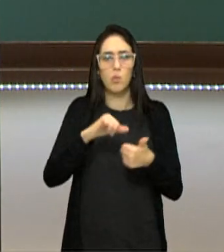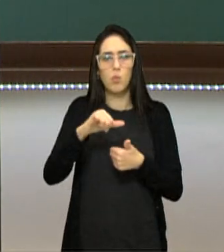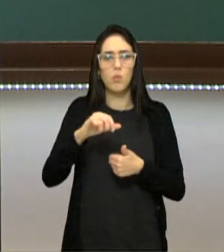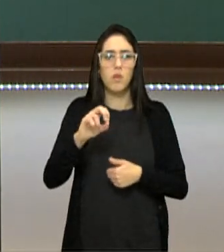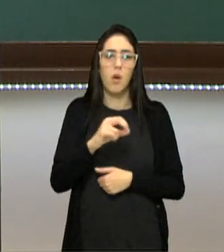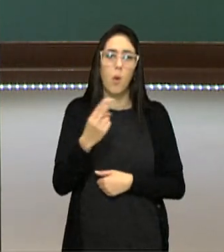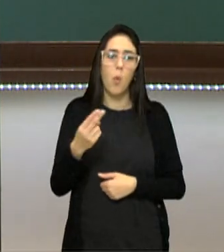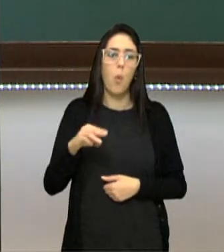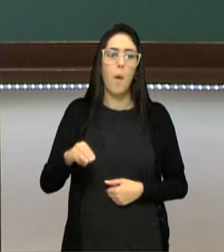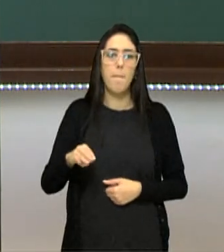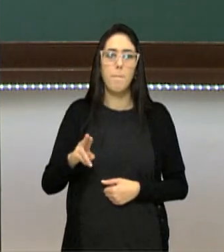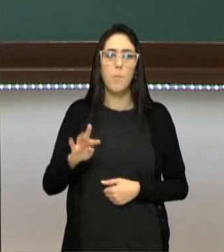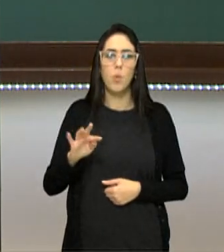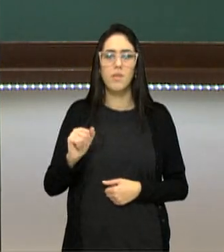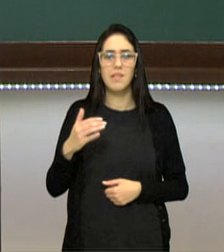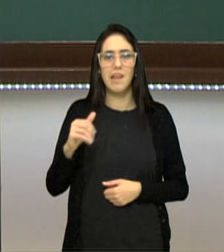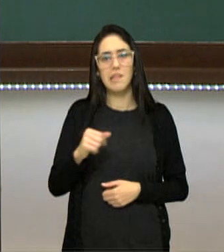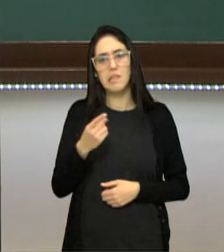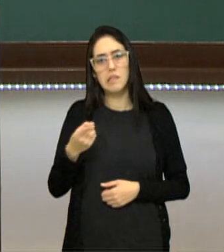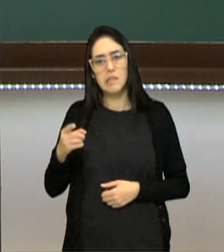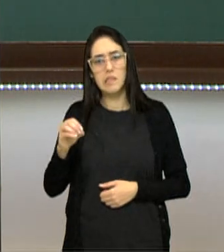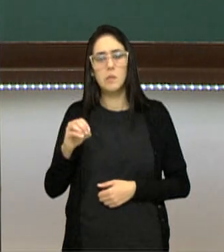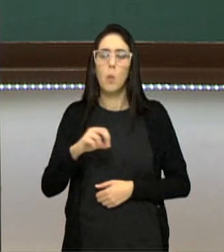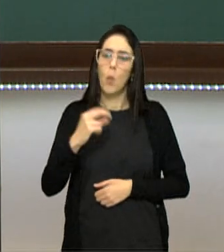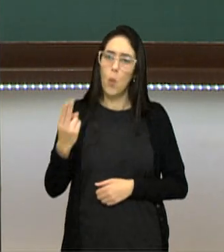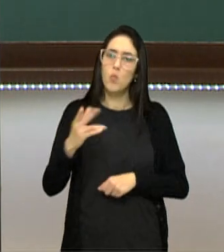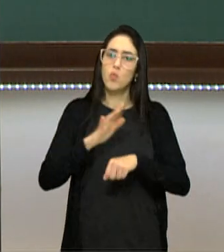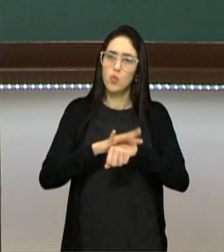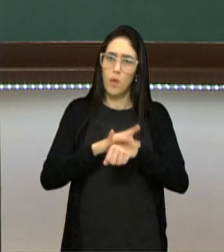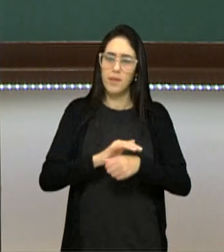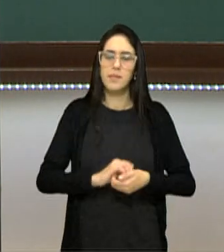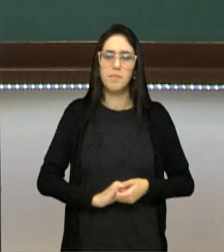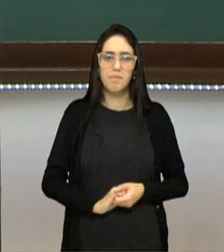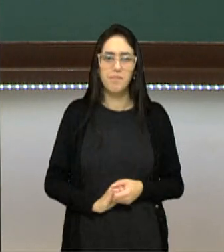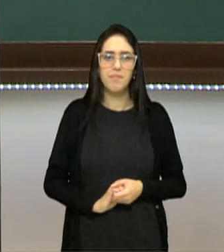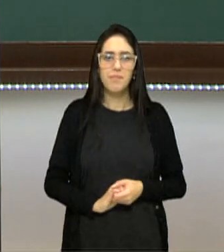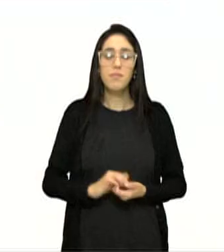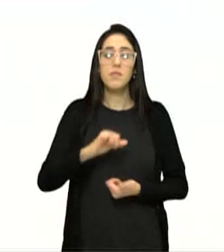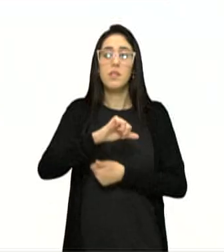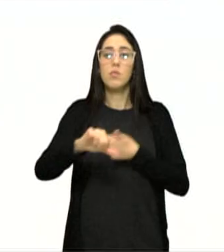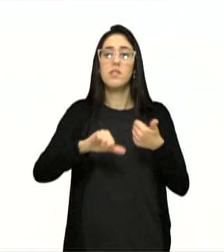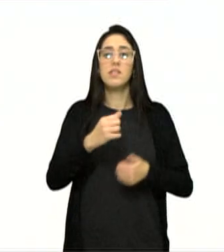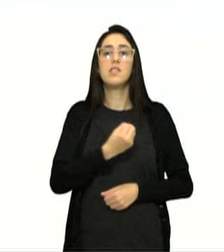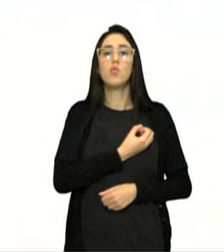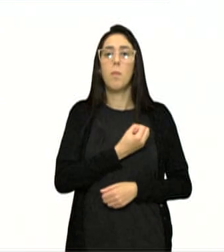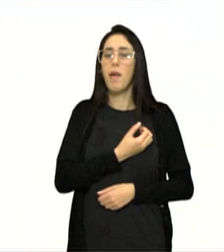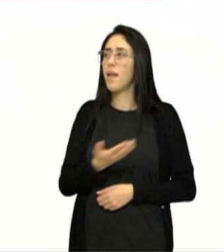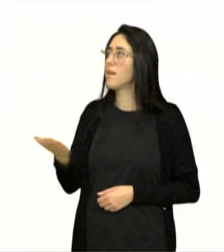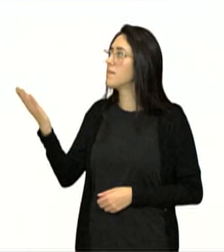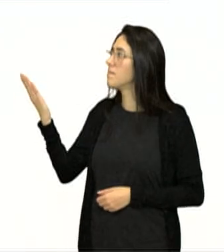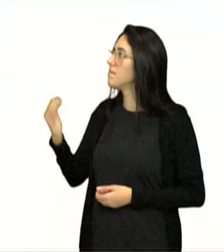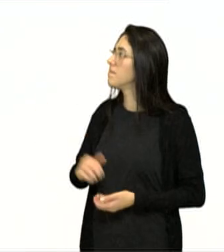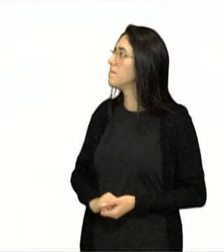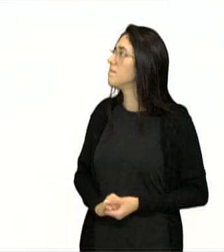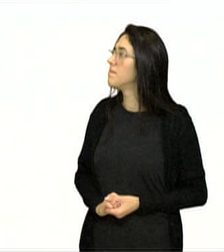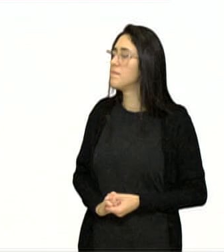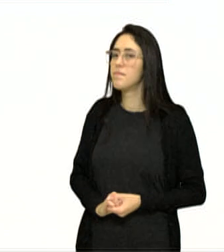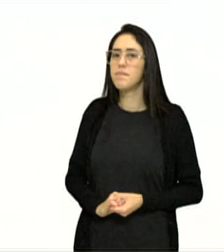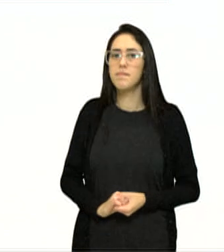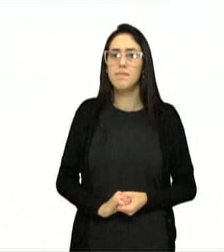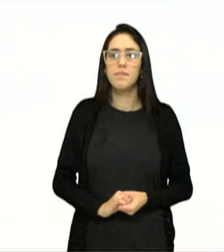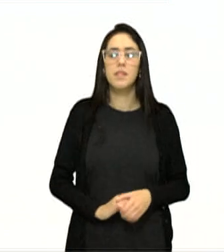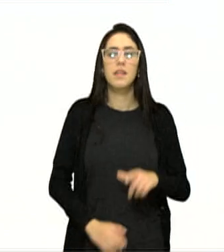simples mutações ou doenças. E as alterações numéricas? Gente, aqui nós temos o